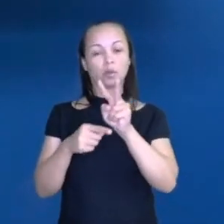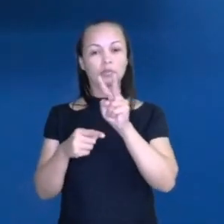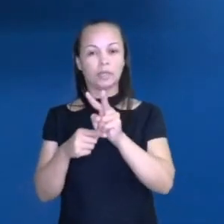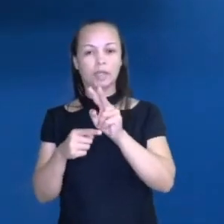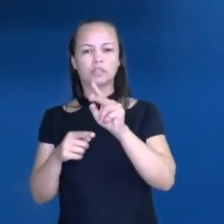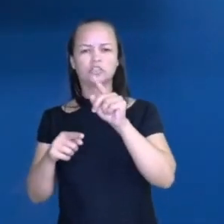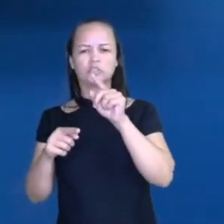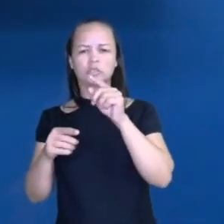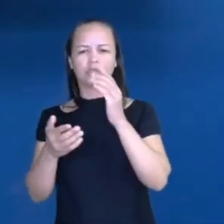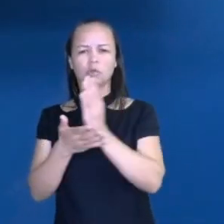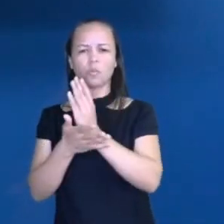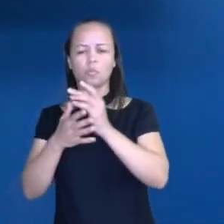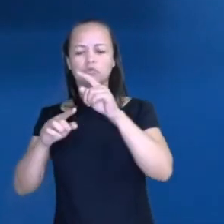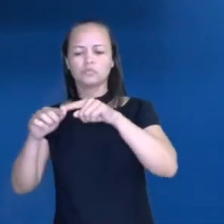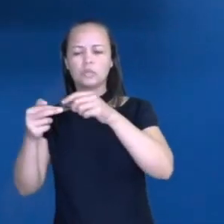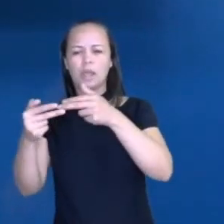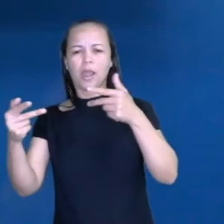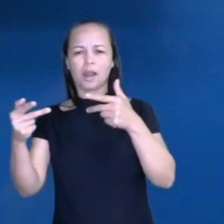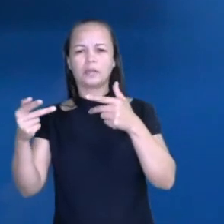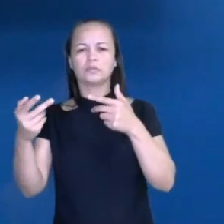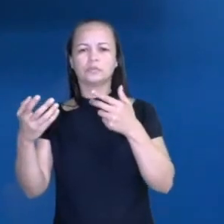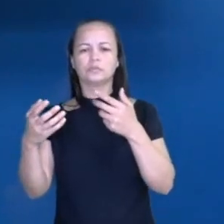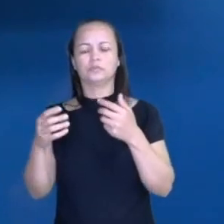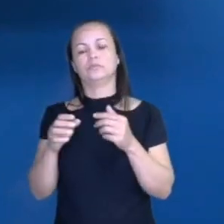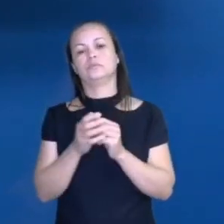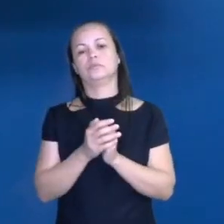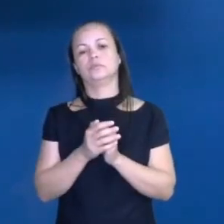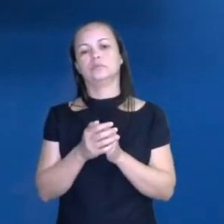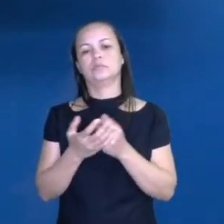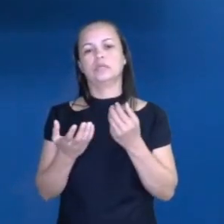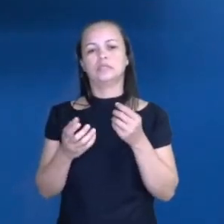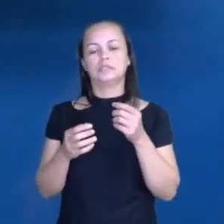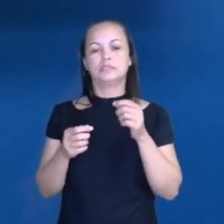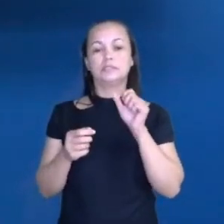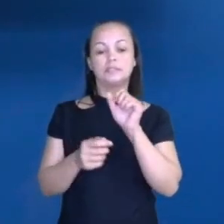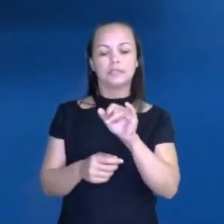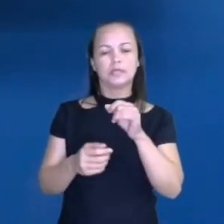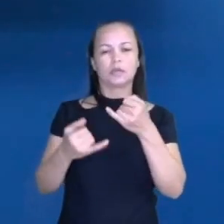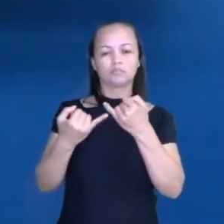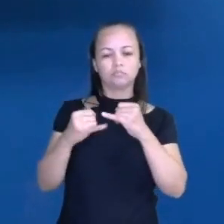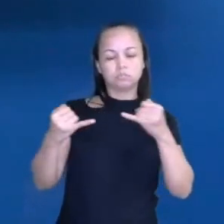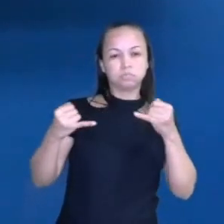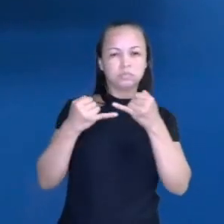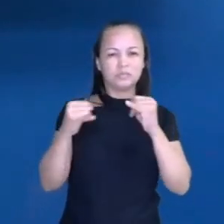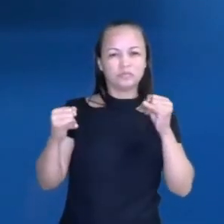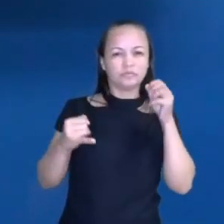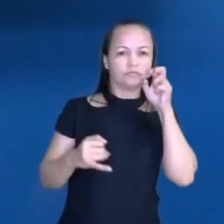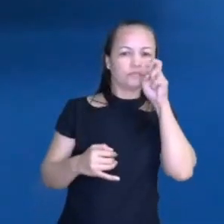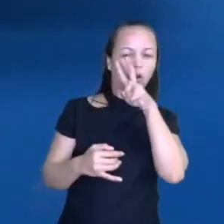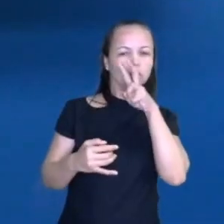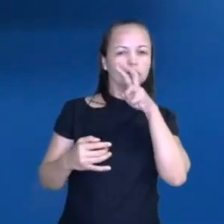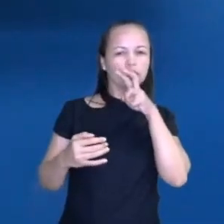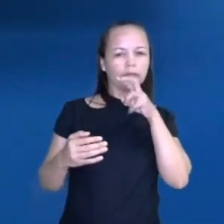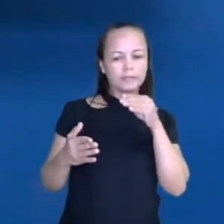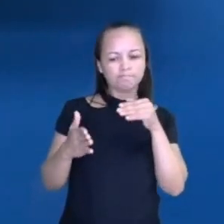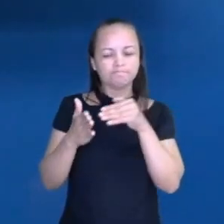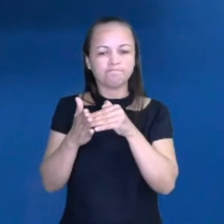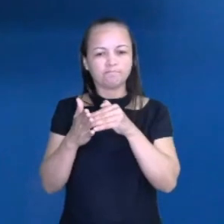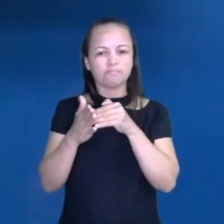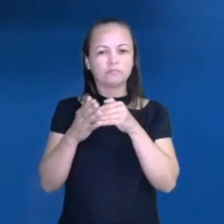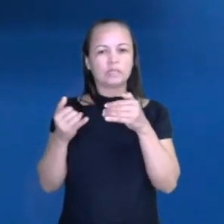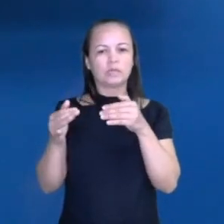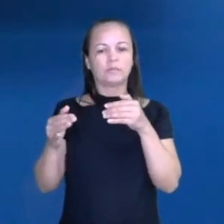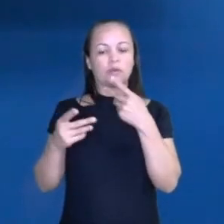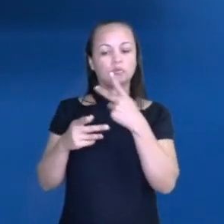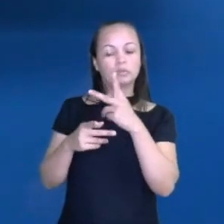protege-me roupa vocês vão corrente foi muito forte ele pegar e é isso interrompe com que essa Correia de paz para seu